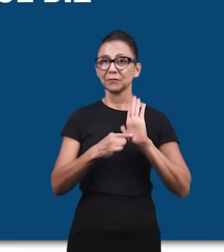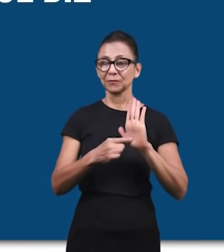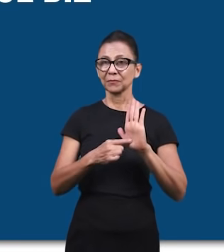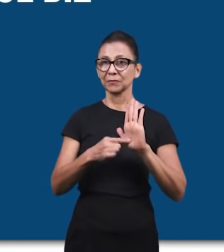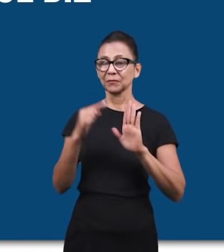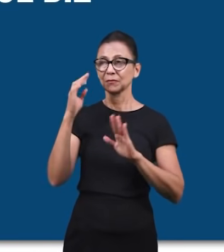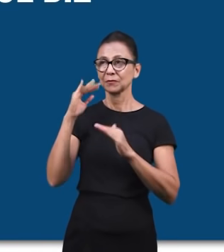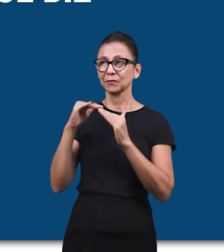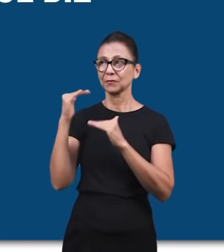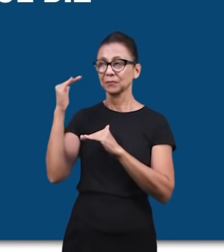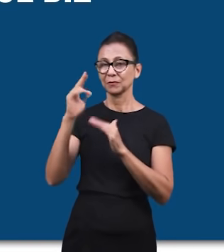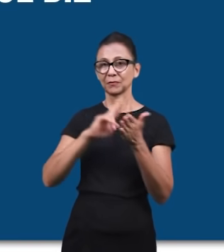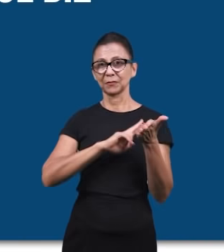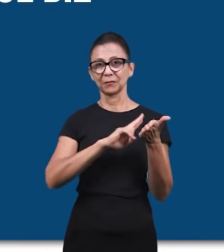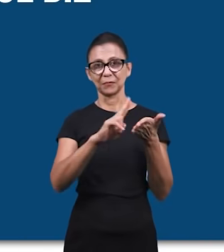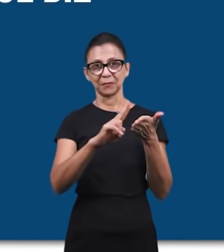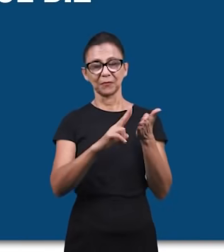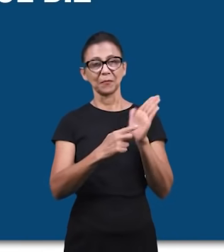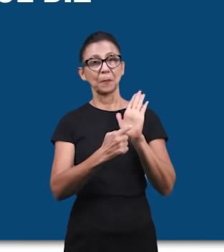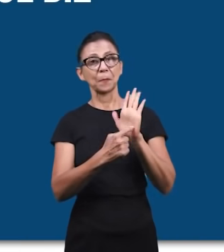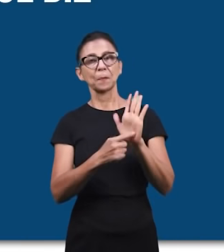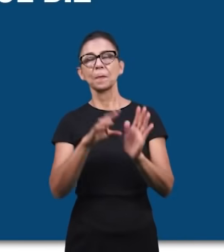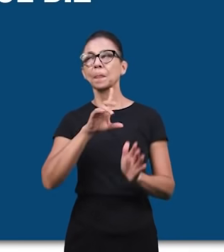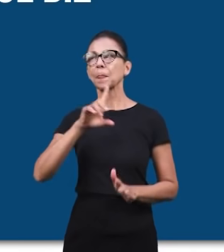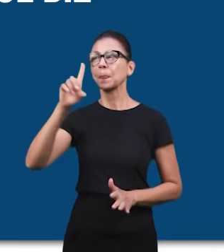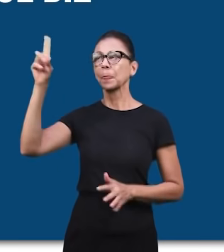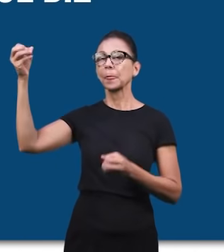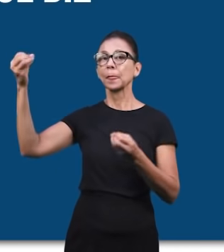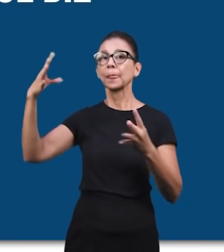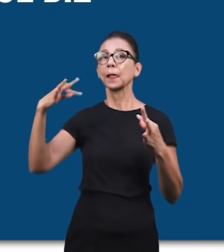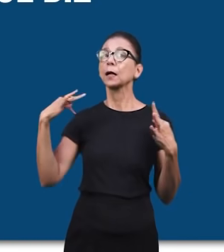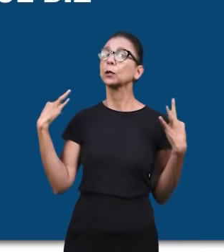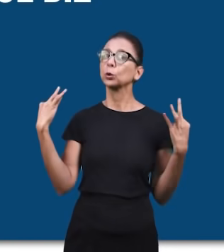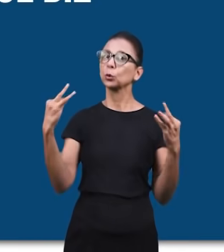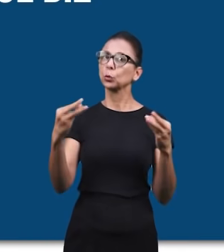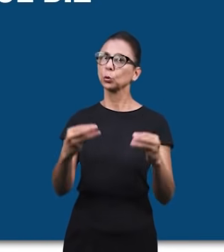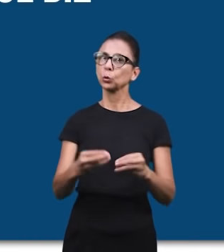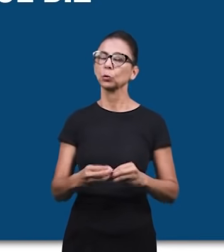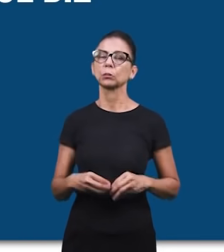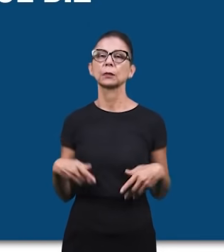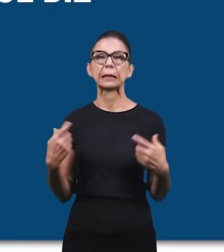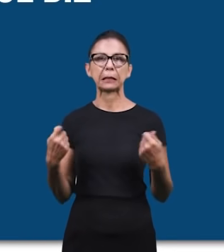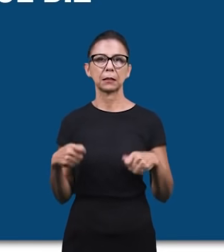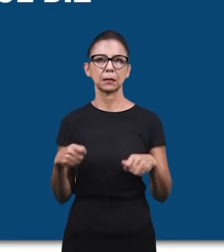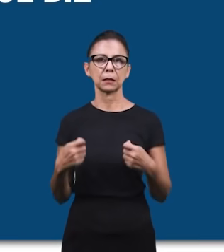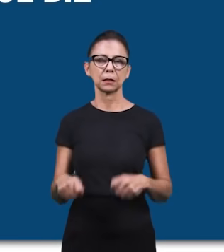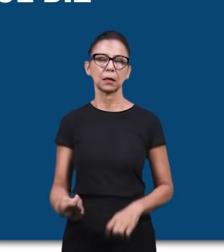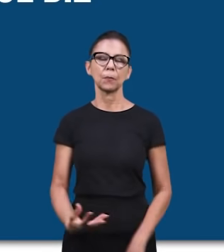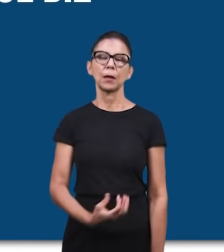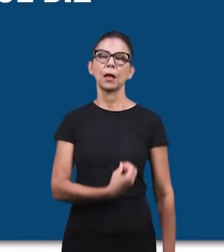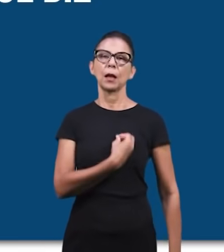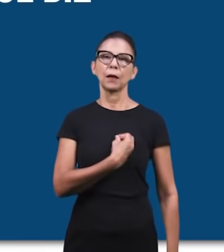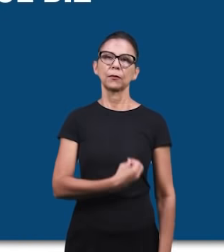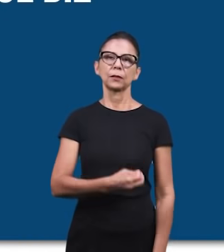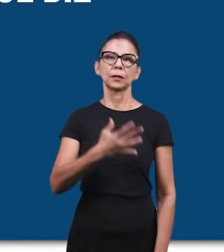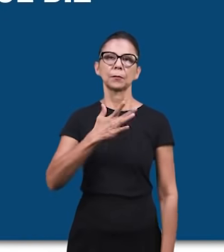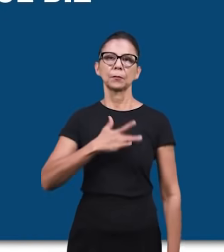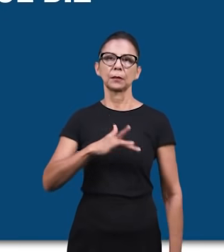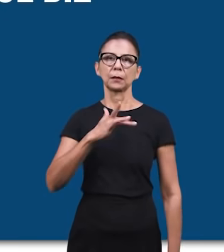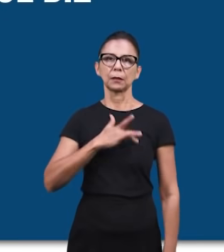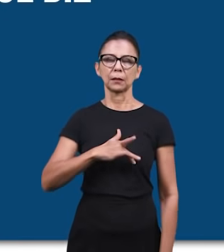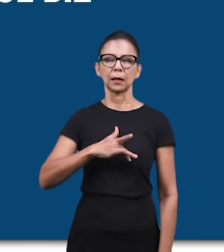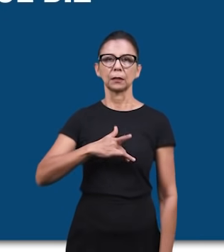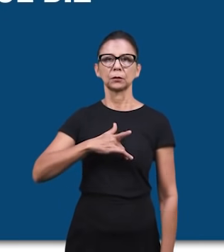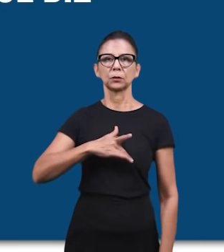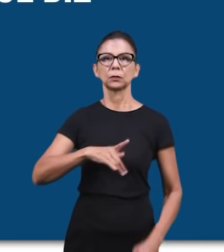carta nos mostra que Deus nos deu tudo o que diz respeito à vida e a piedade. Mas desfrutar